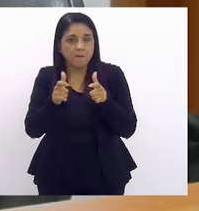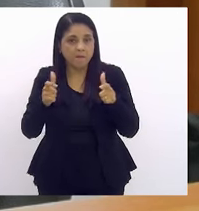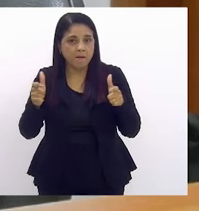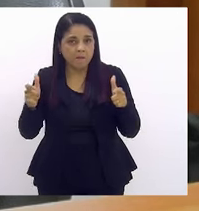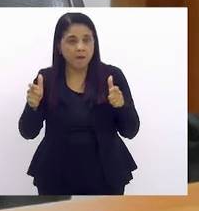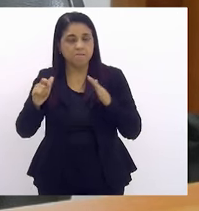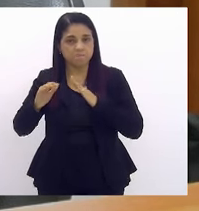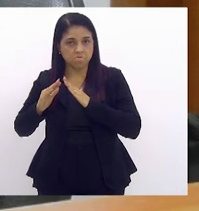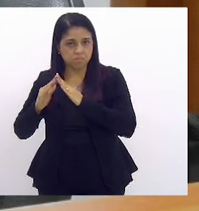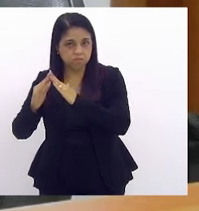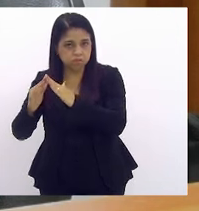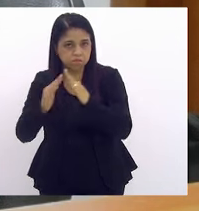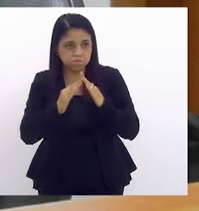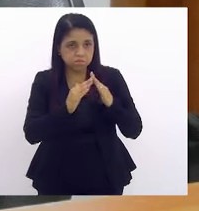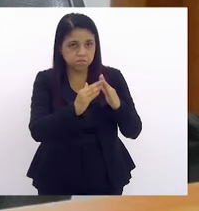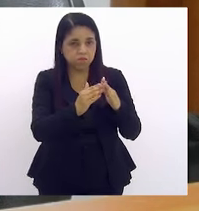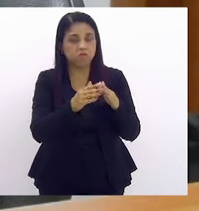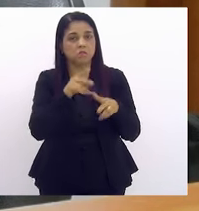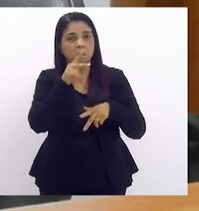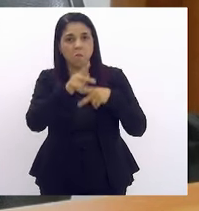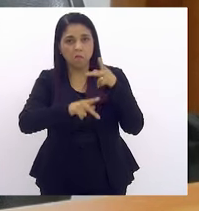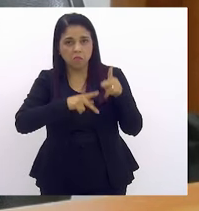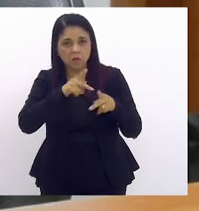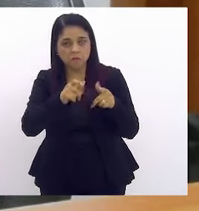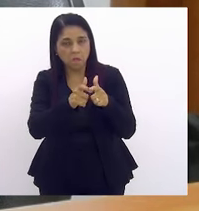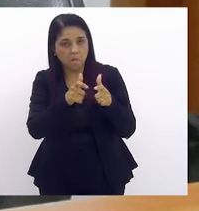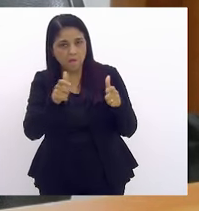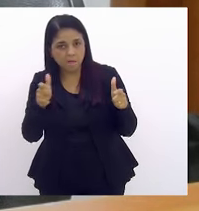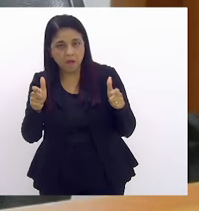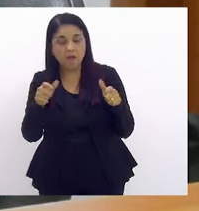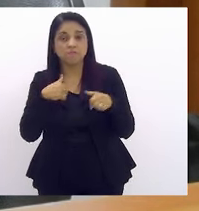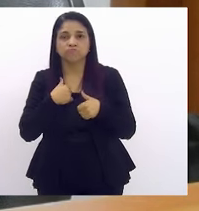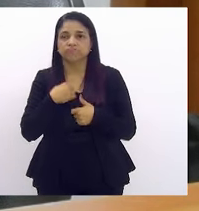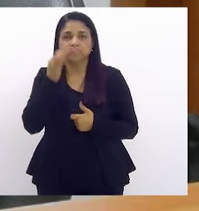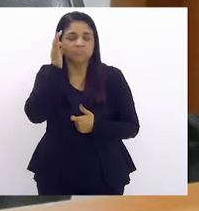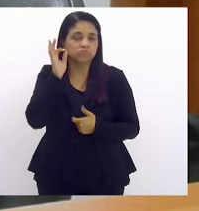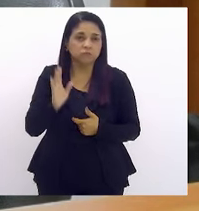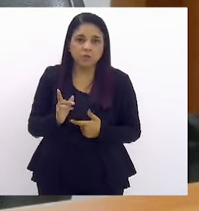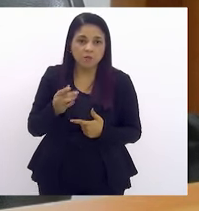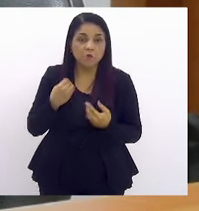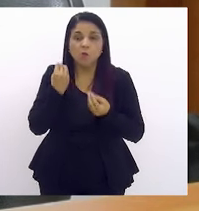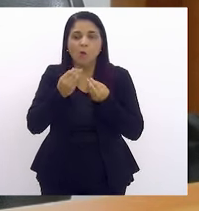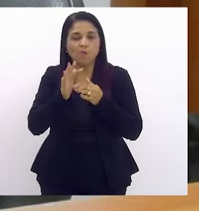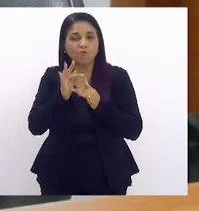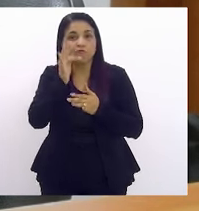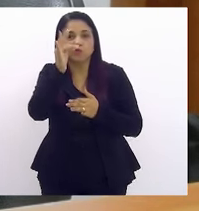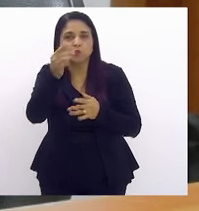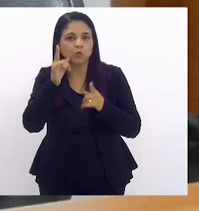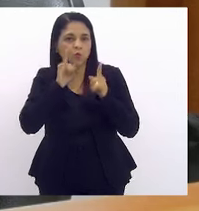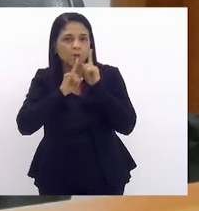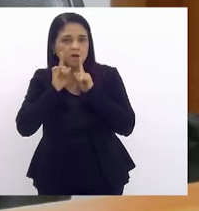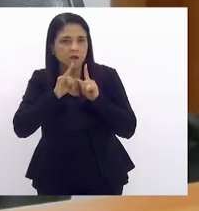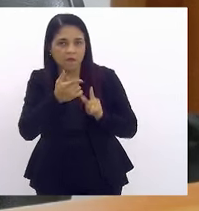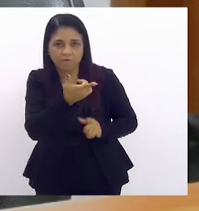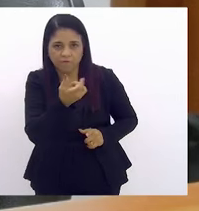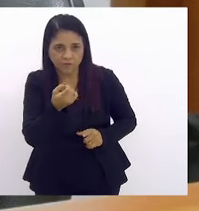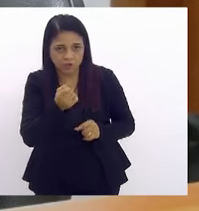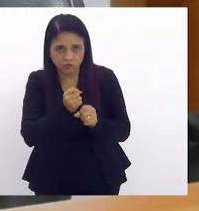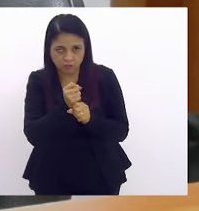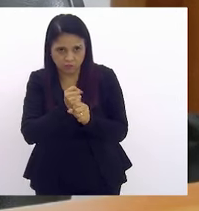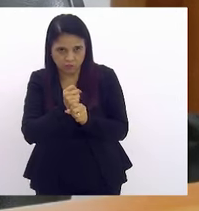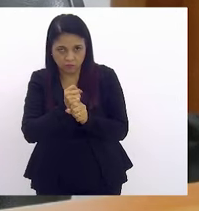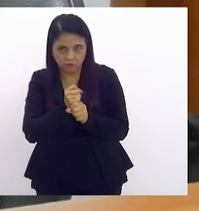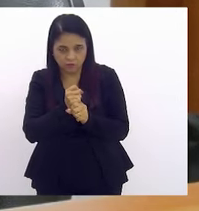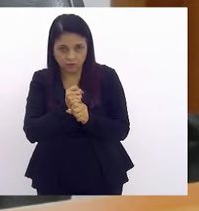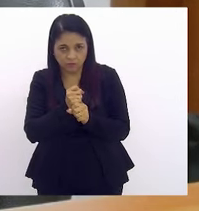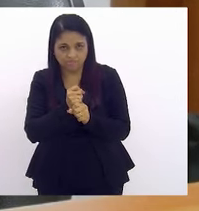a gente não tem o mínimo de noção ali do que vai ser Maricá daqui a 20 anos. Então, se a gente